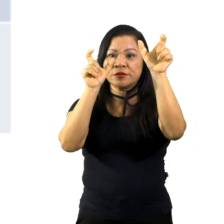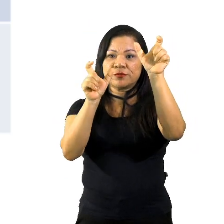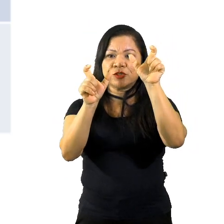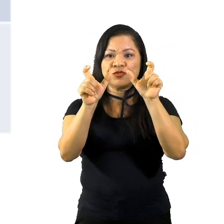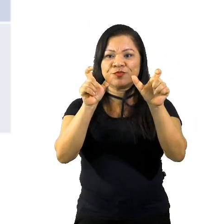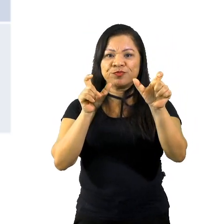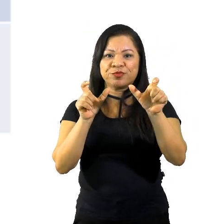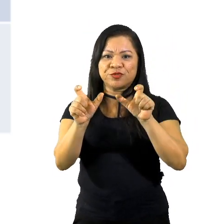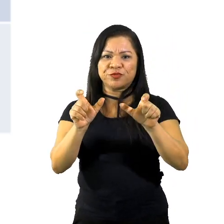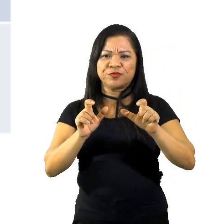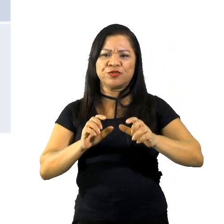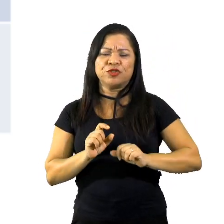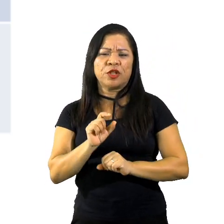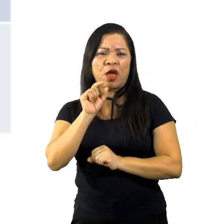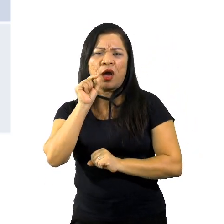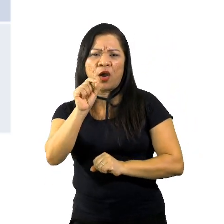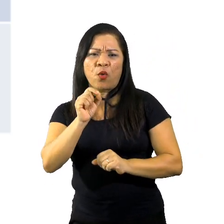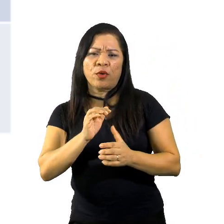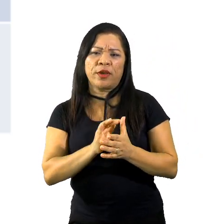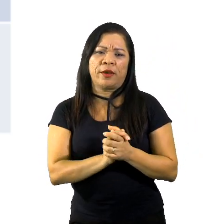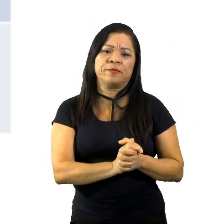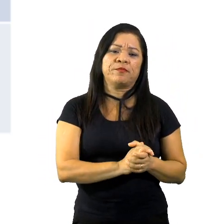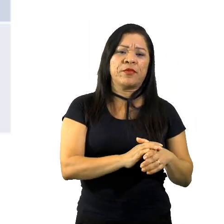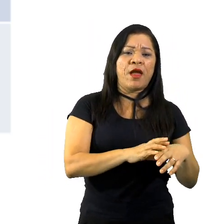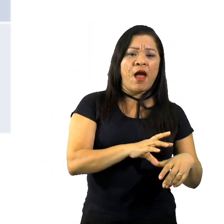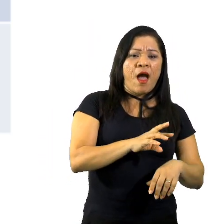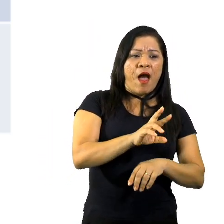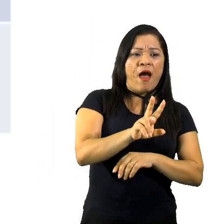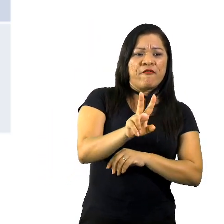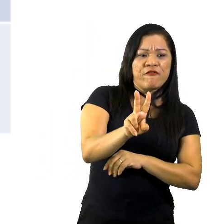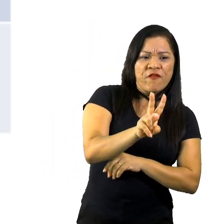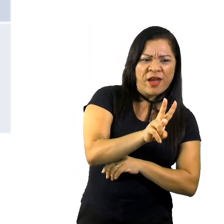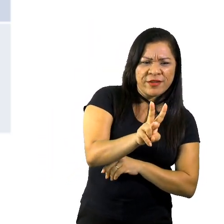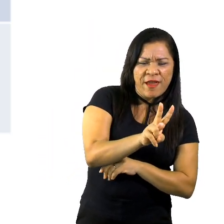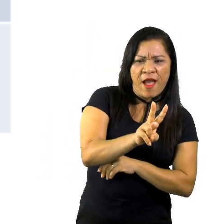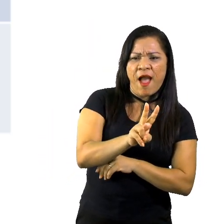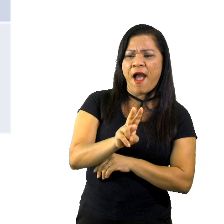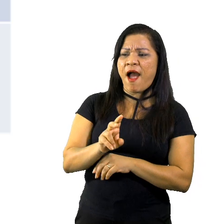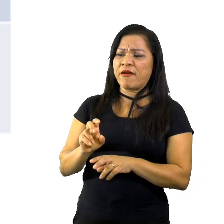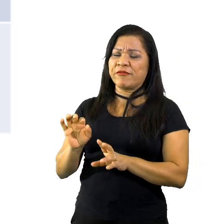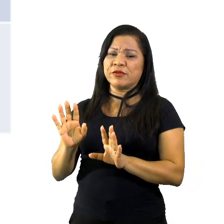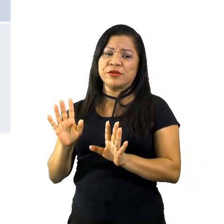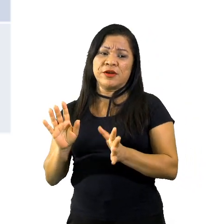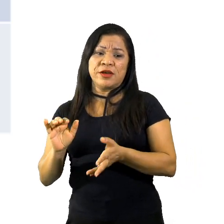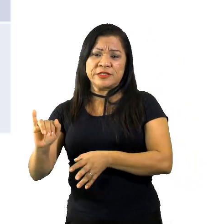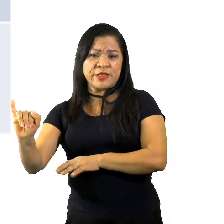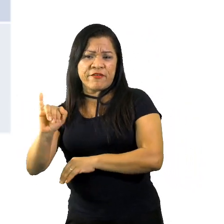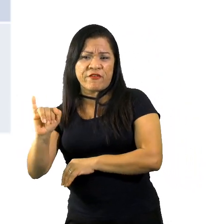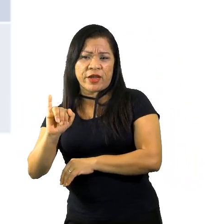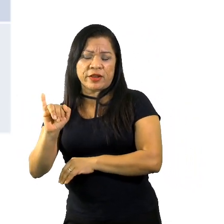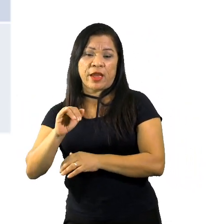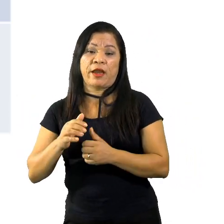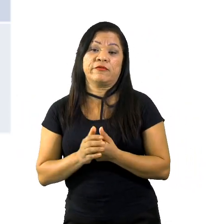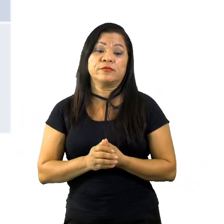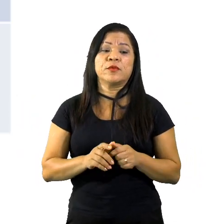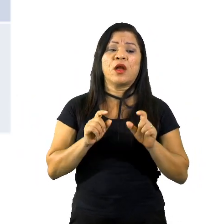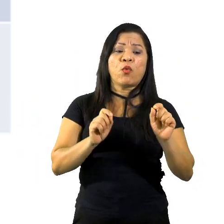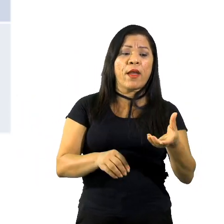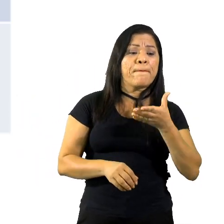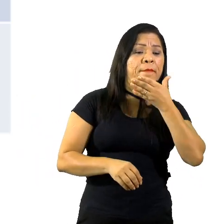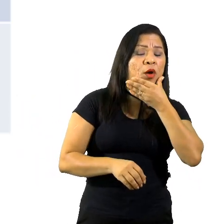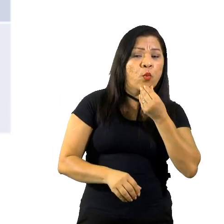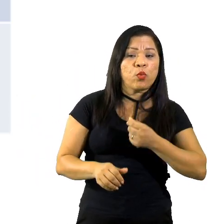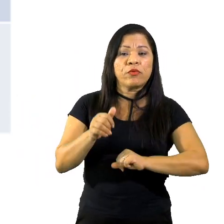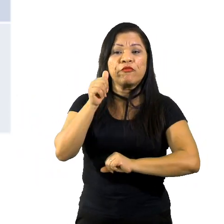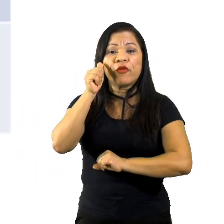invariáveis. Os pronomes variáveis, eles flexionam no masculino e no feminino e